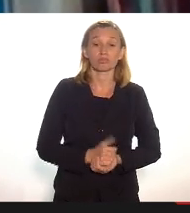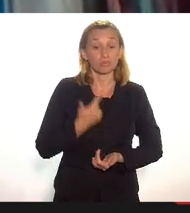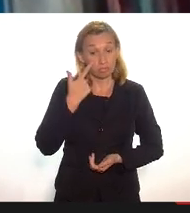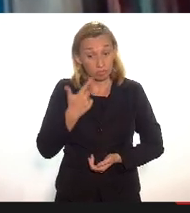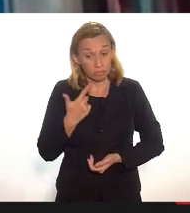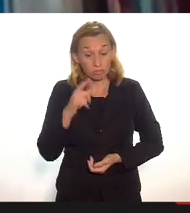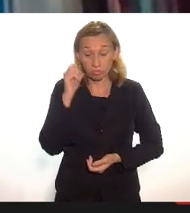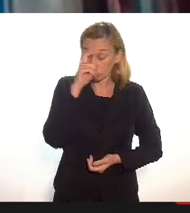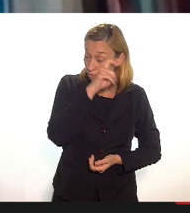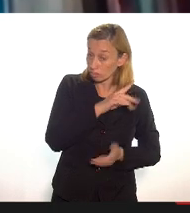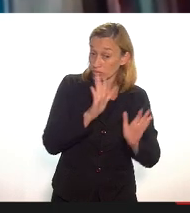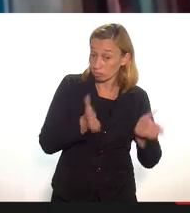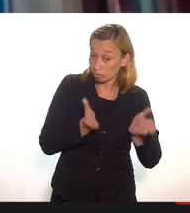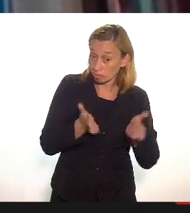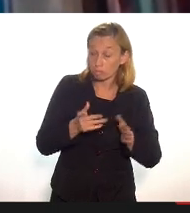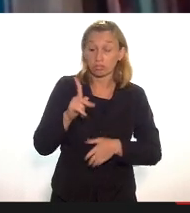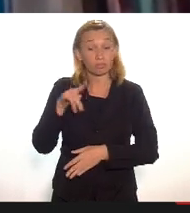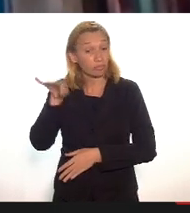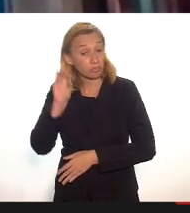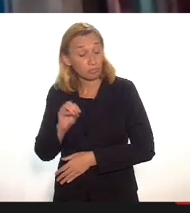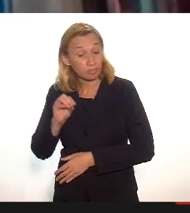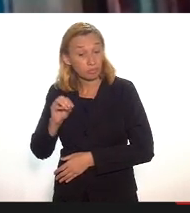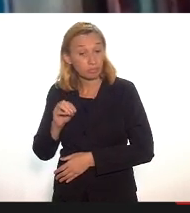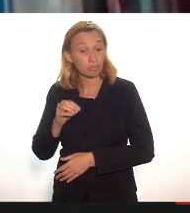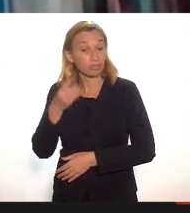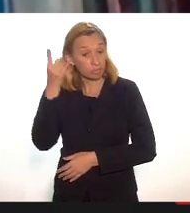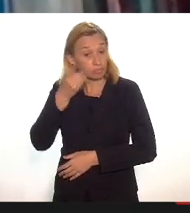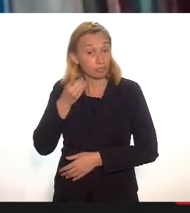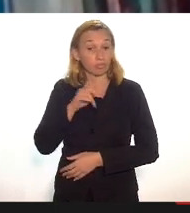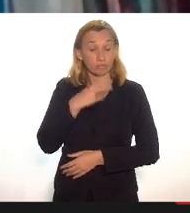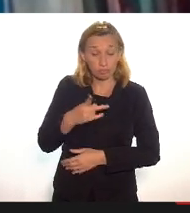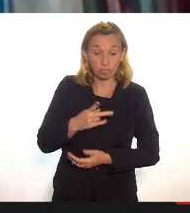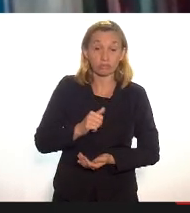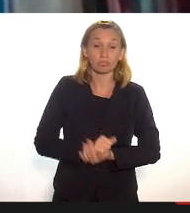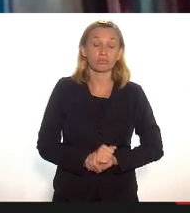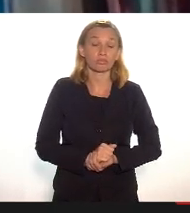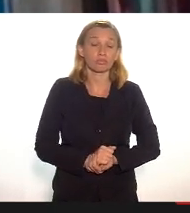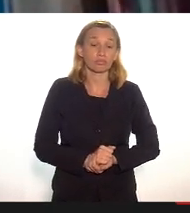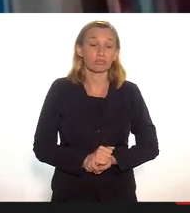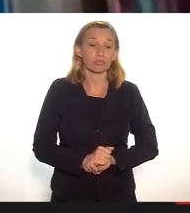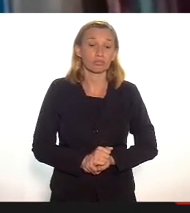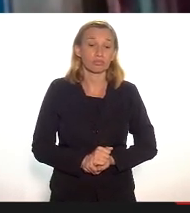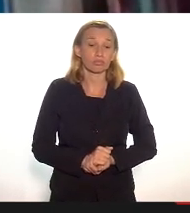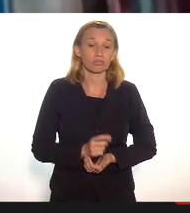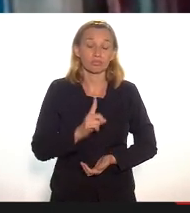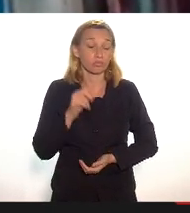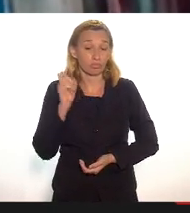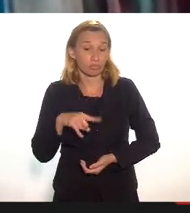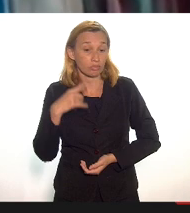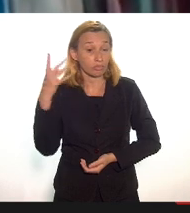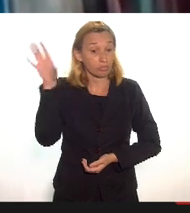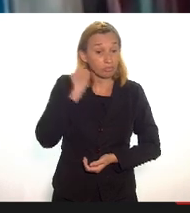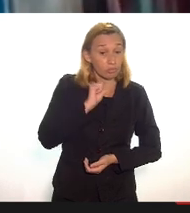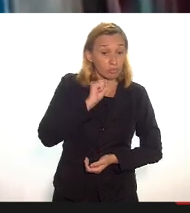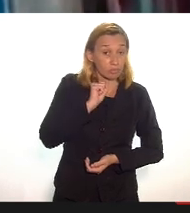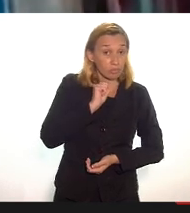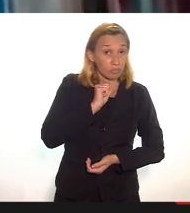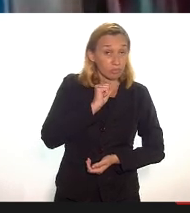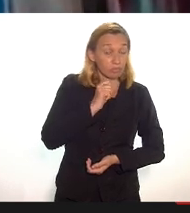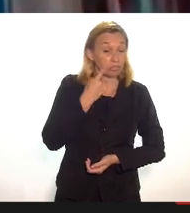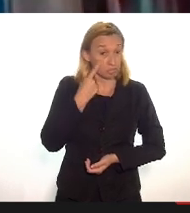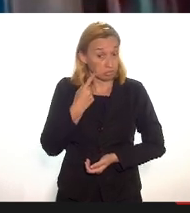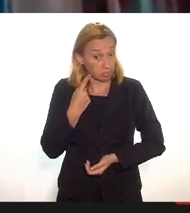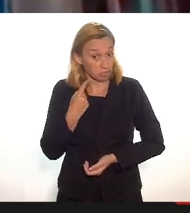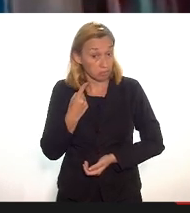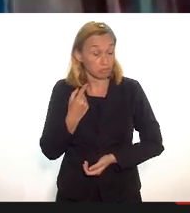dificuldade, isso como agora o deputado Paulo Ramos terminou de colocar, né, da gente não é ouvido, né, você veja